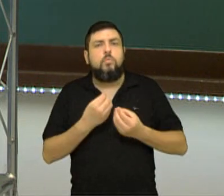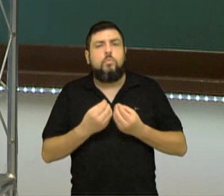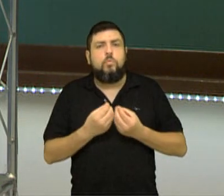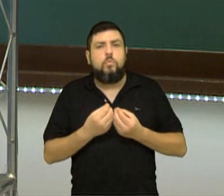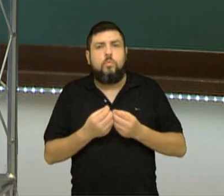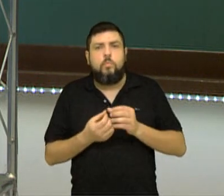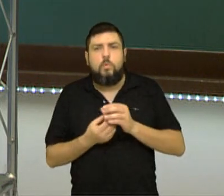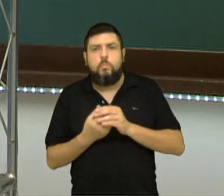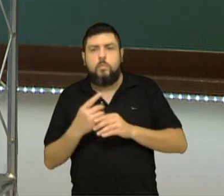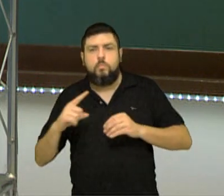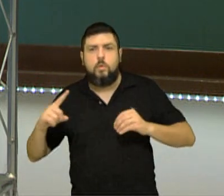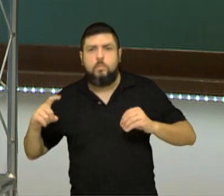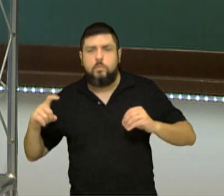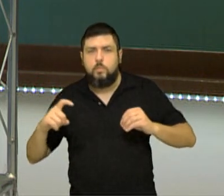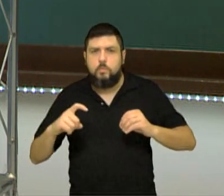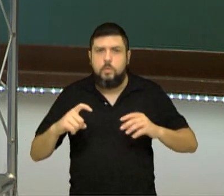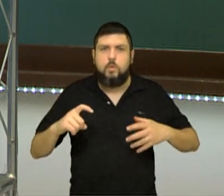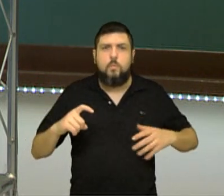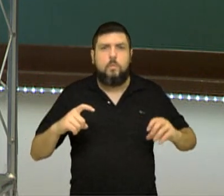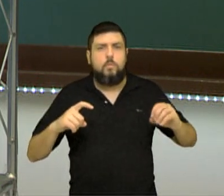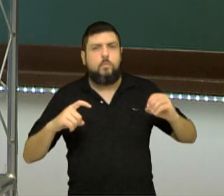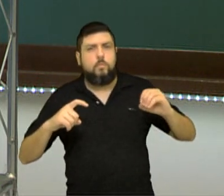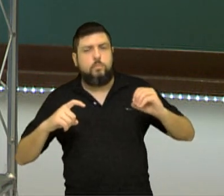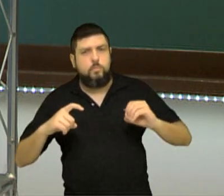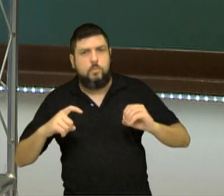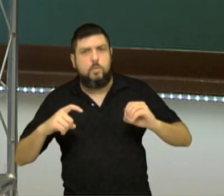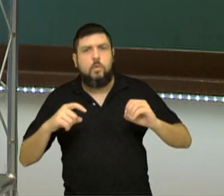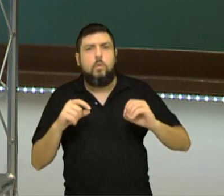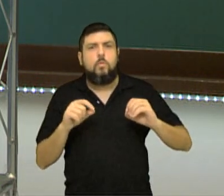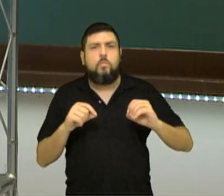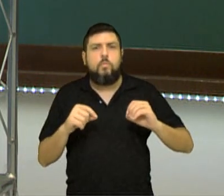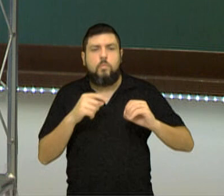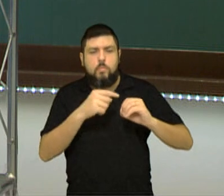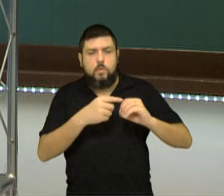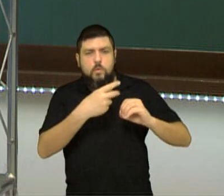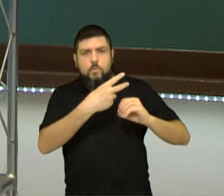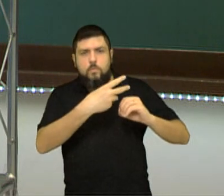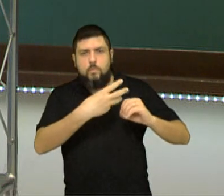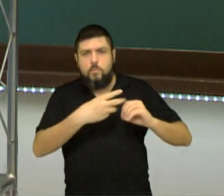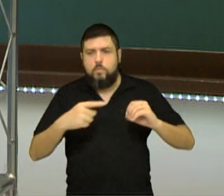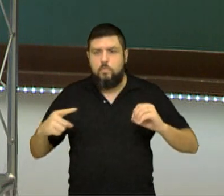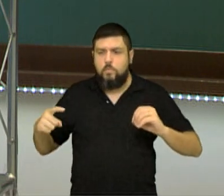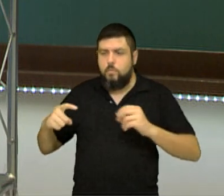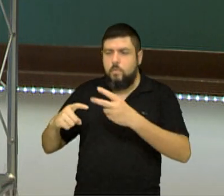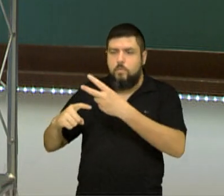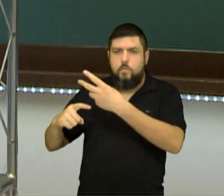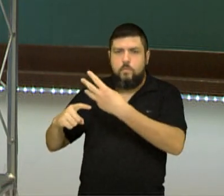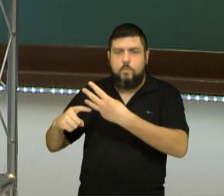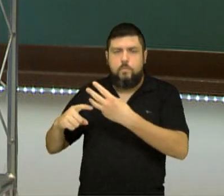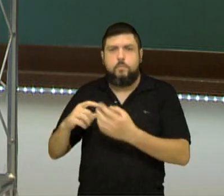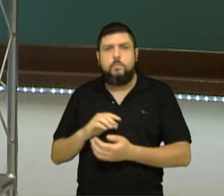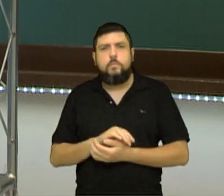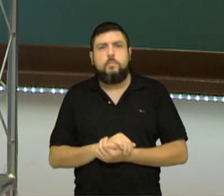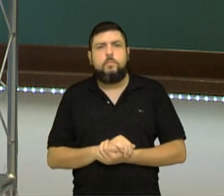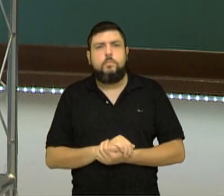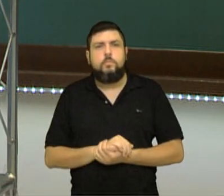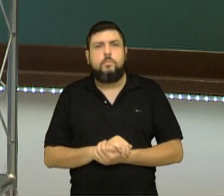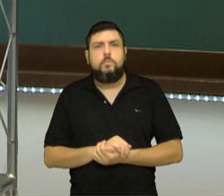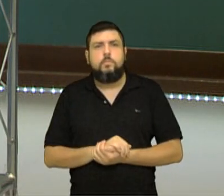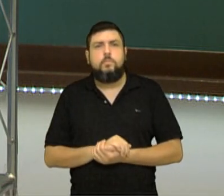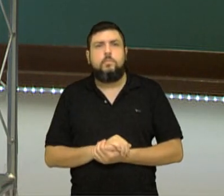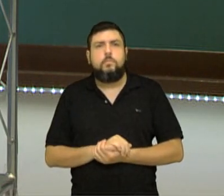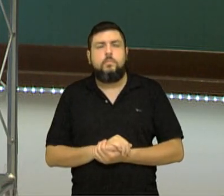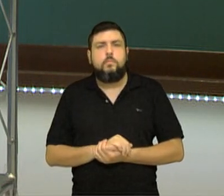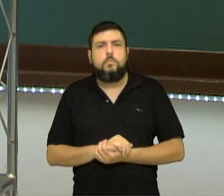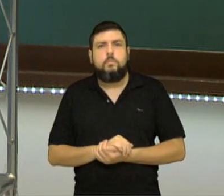tanto espermatozoides quanto ovócitos, com 23 cromossomos em cada um. Basicamente isso aqui, tá? Aqui aparece